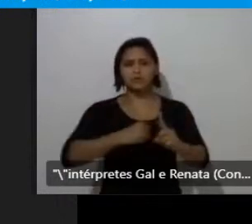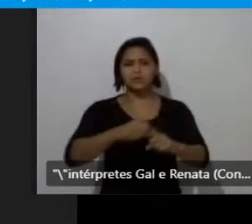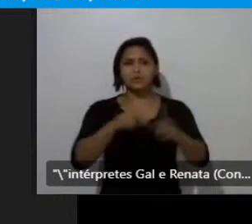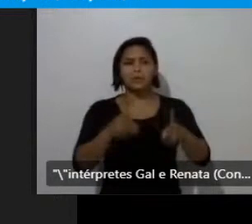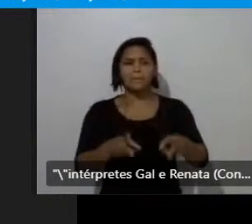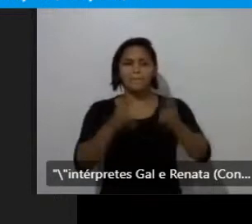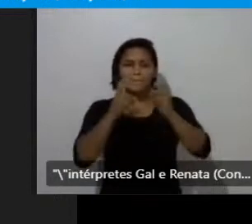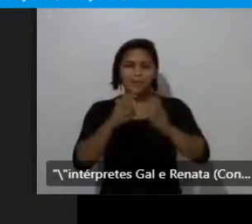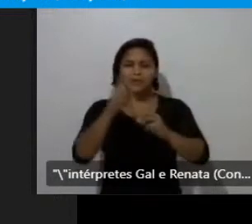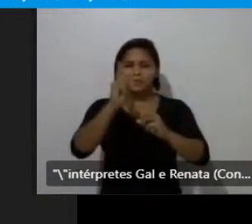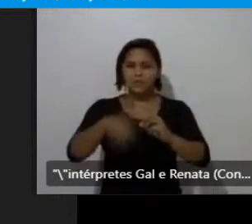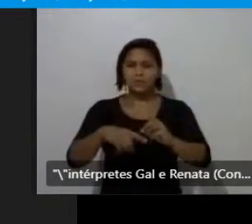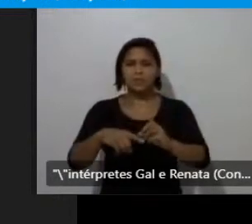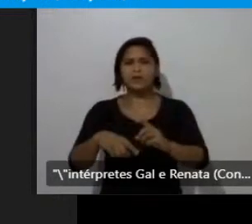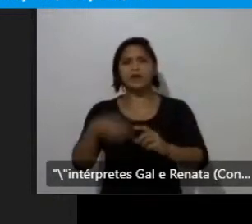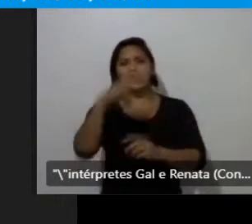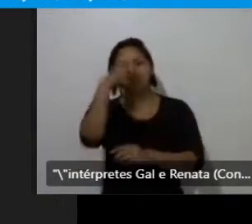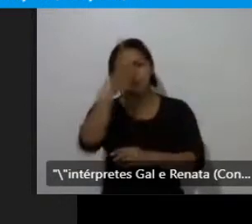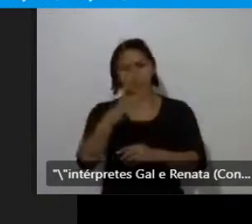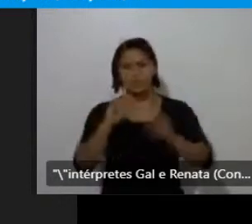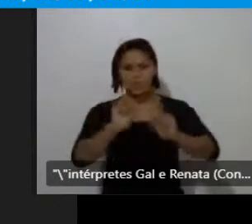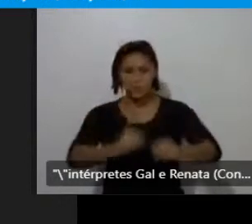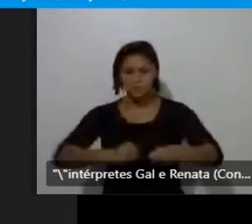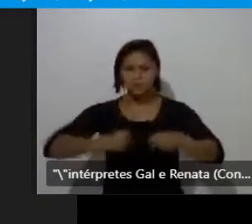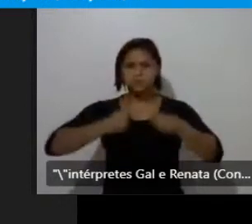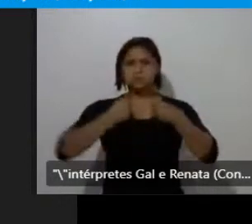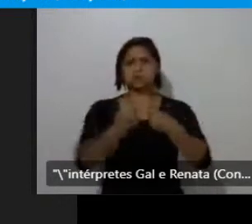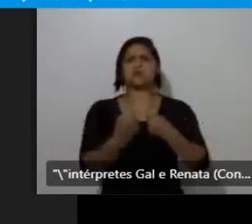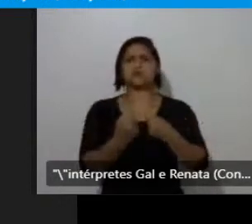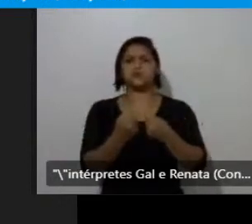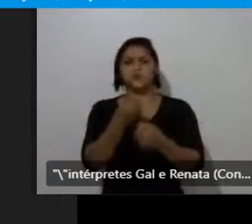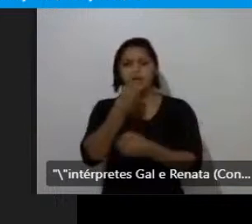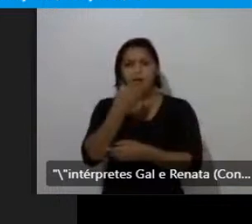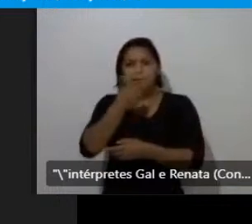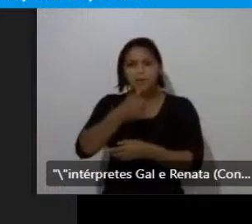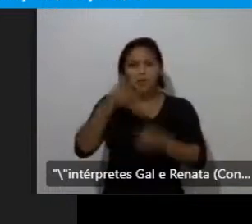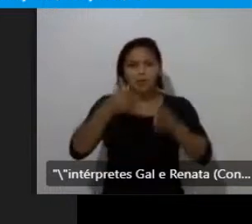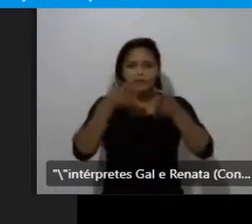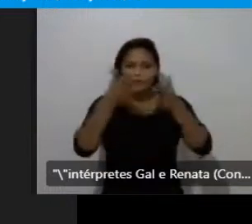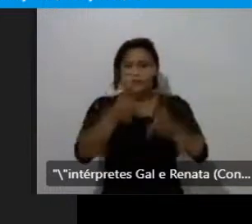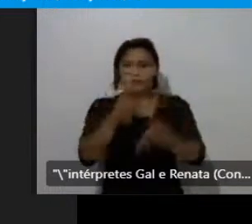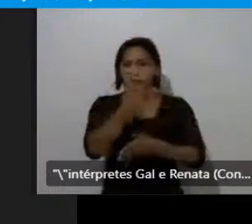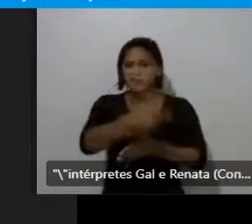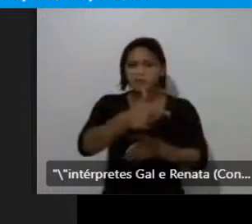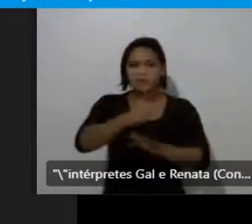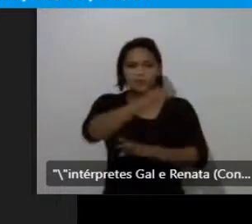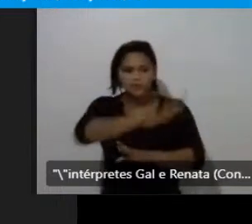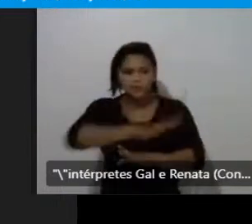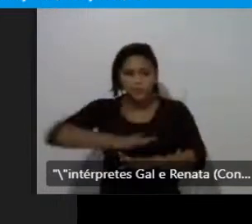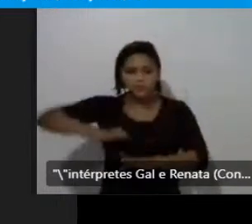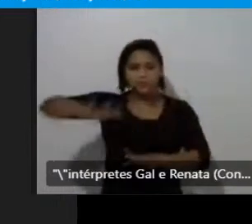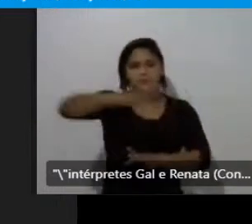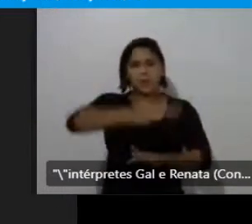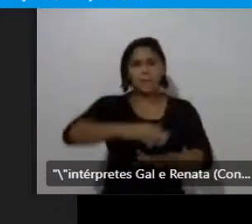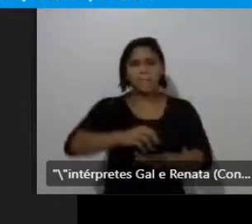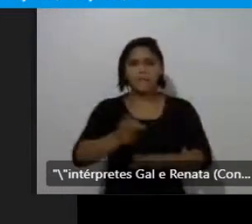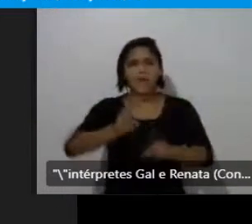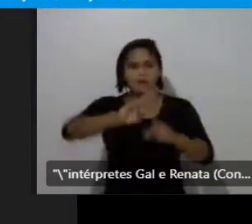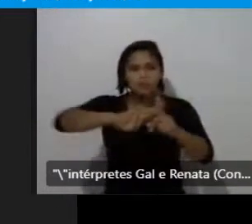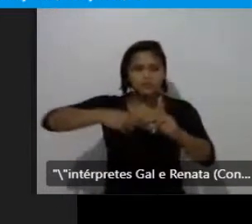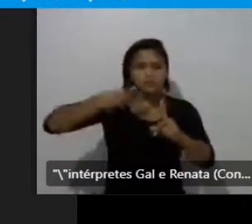o Brasil é uma potência nesse sentido, né? Não temos um universo, mas um